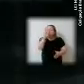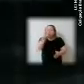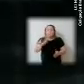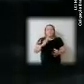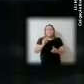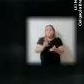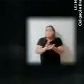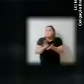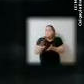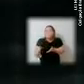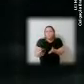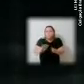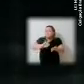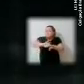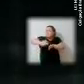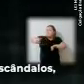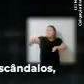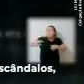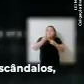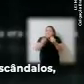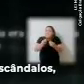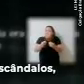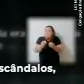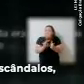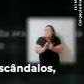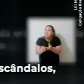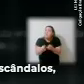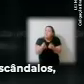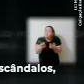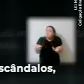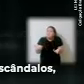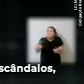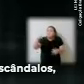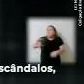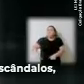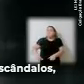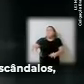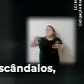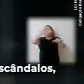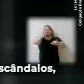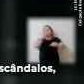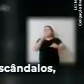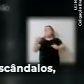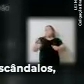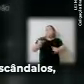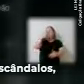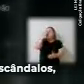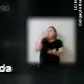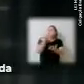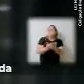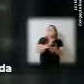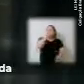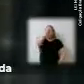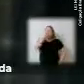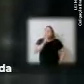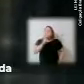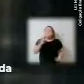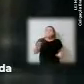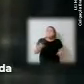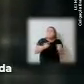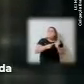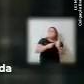confiança E estão se afastando da gente Afinal, quem vai investir num país atolado em escândalos? Sem